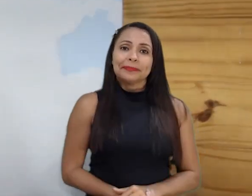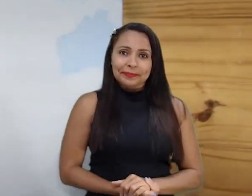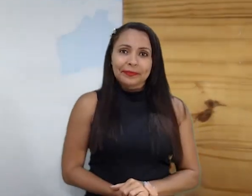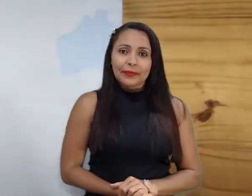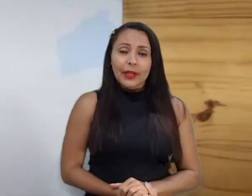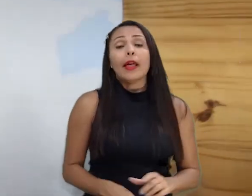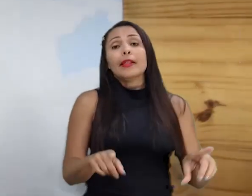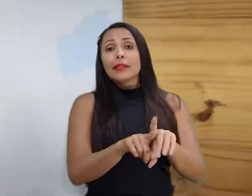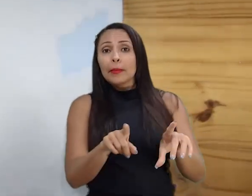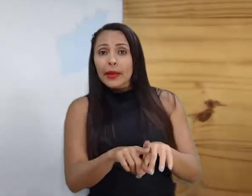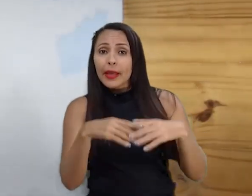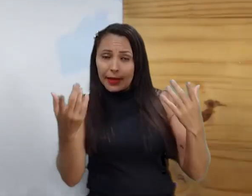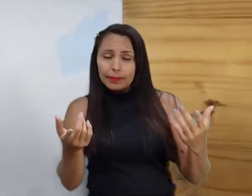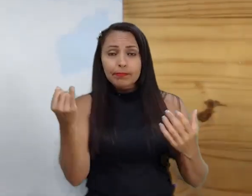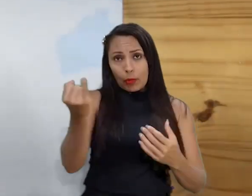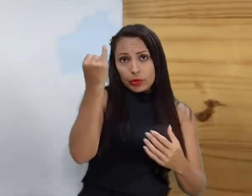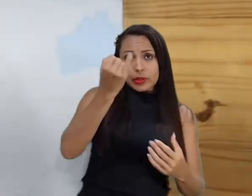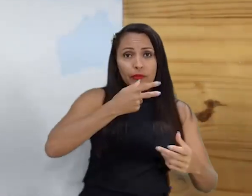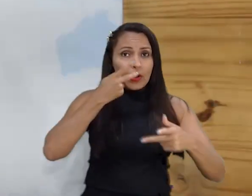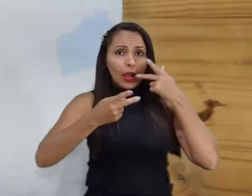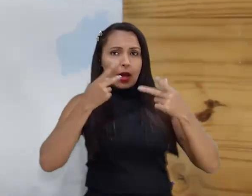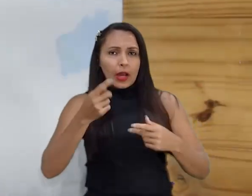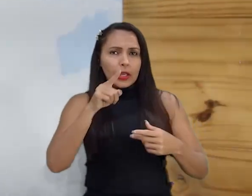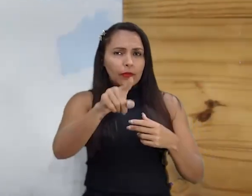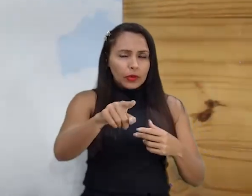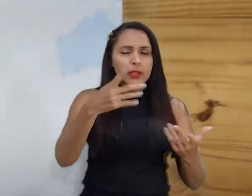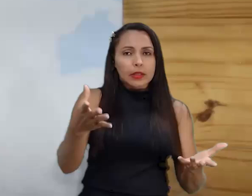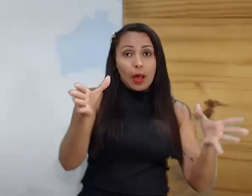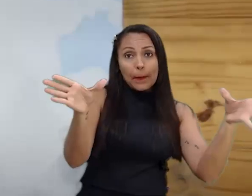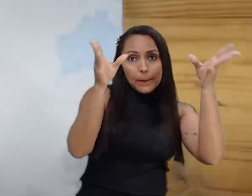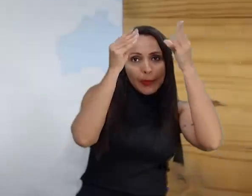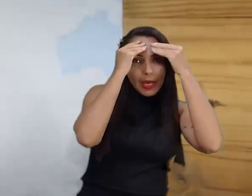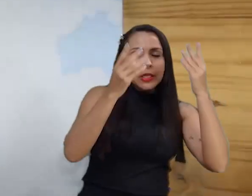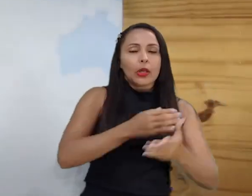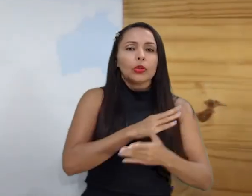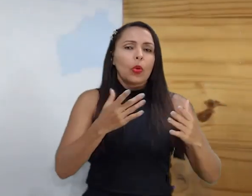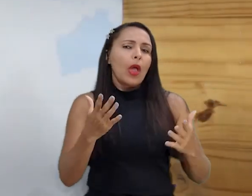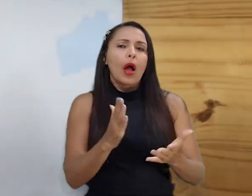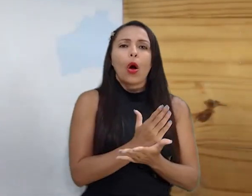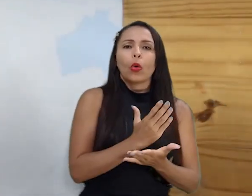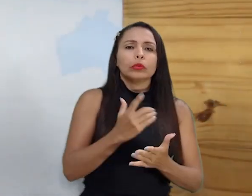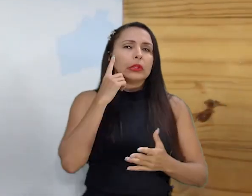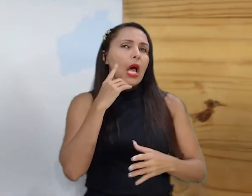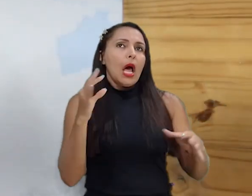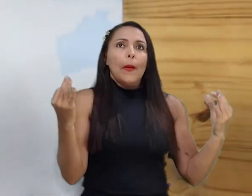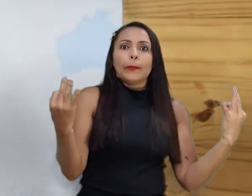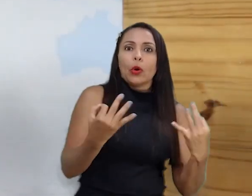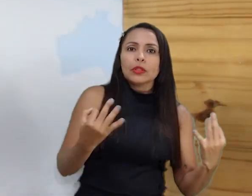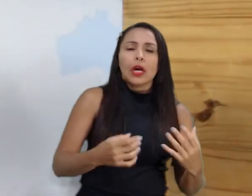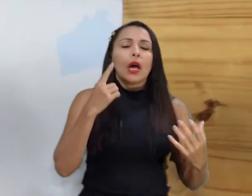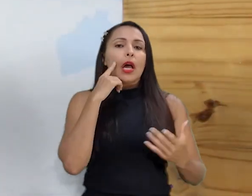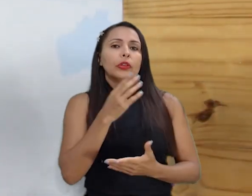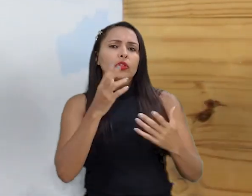Outra coisa muito interessante também, que vocês tenham em mente, não é algo surreal, super inovador, porque nós estamos